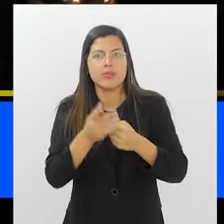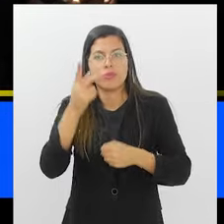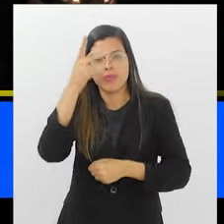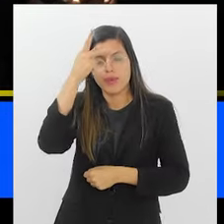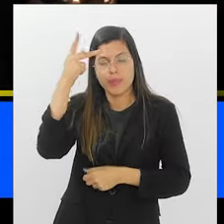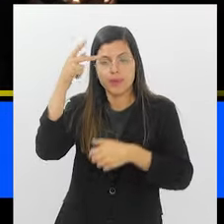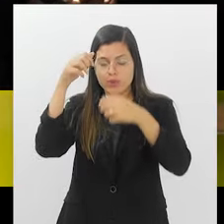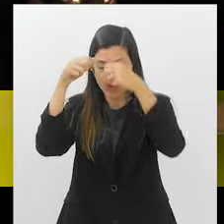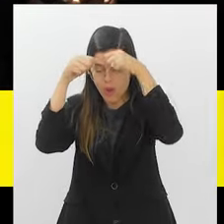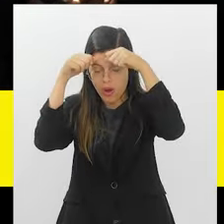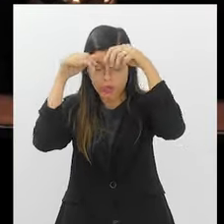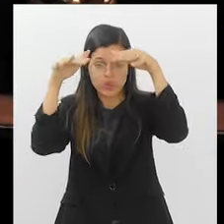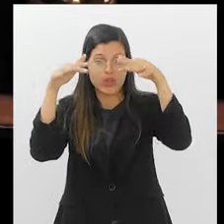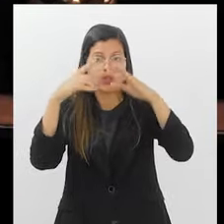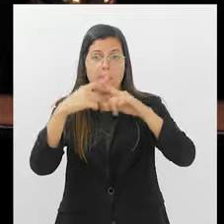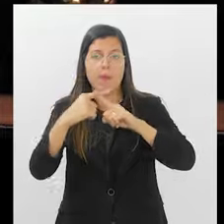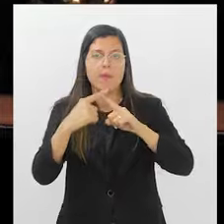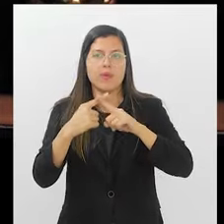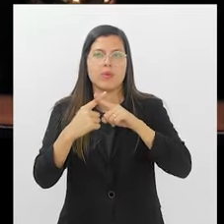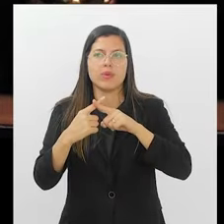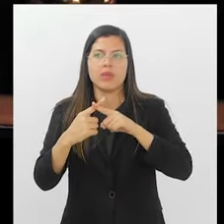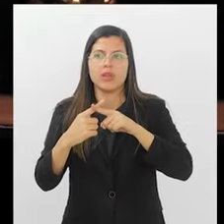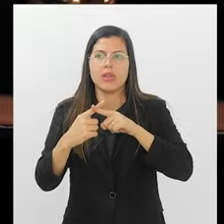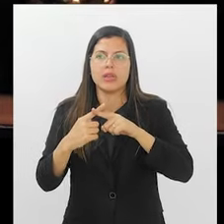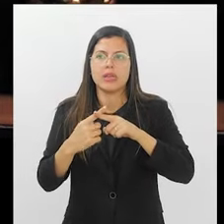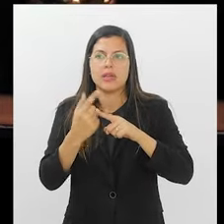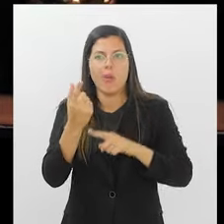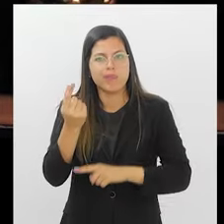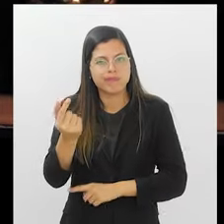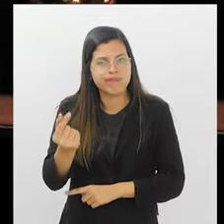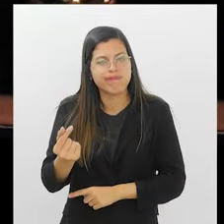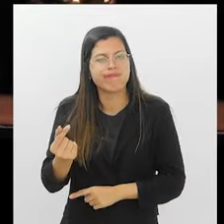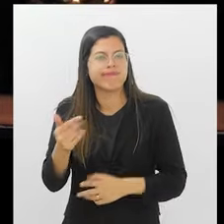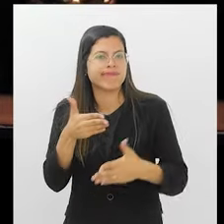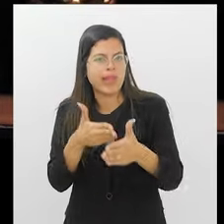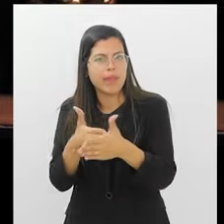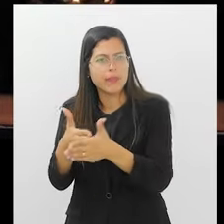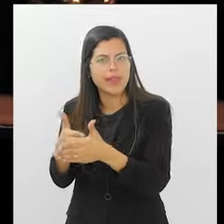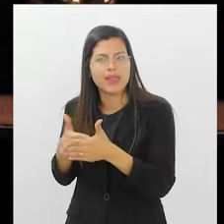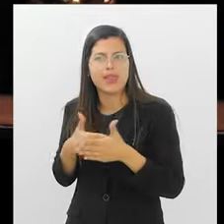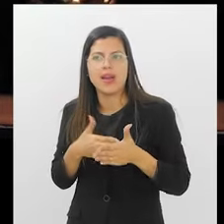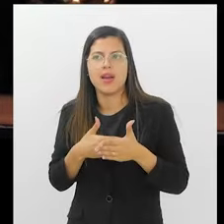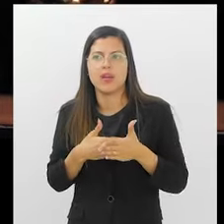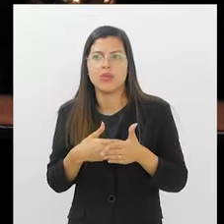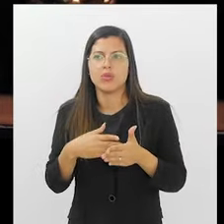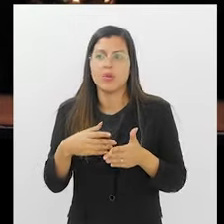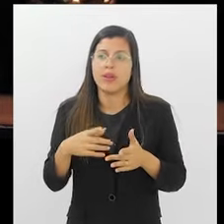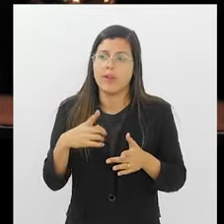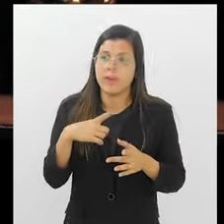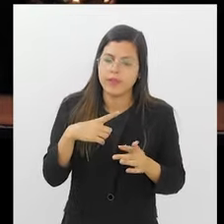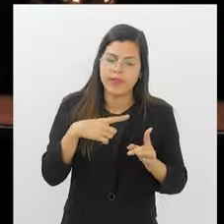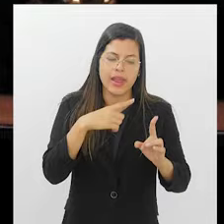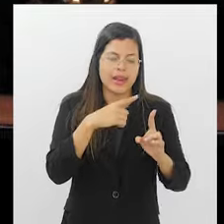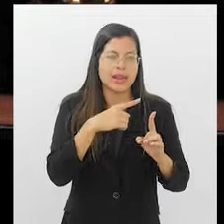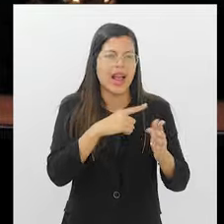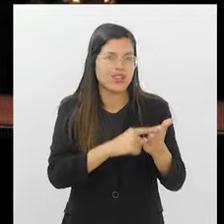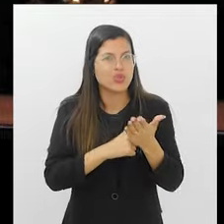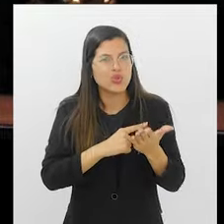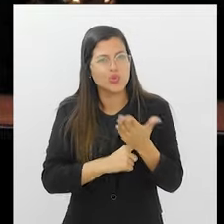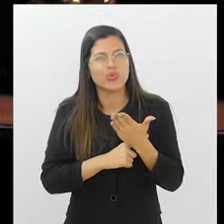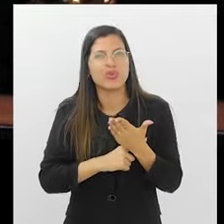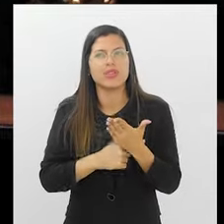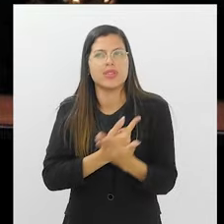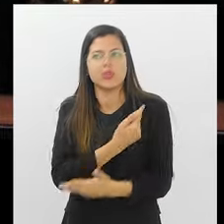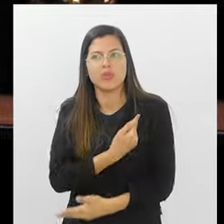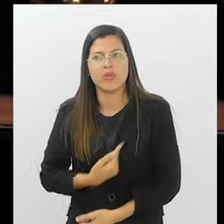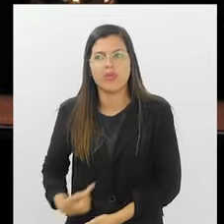com autismo, né? Porque os recursos realmente são muito limitados. Apesar de haver benefício, apesar de